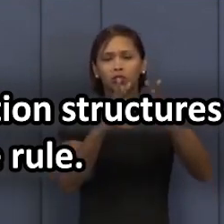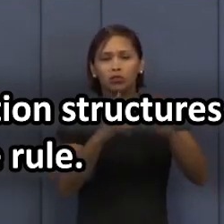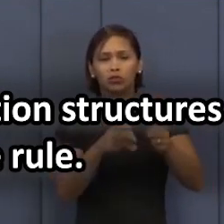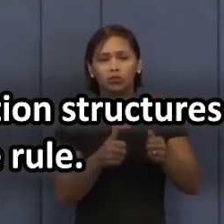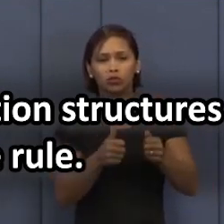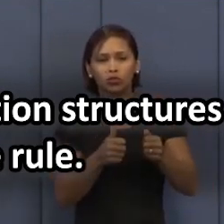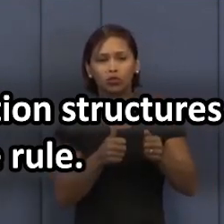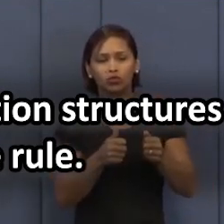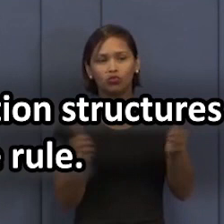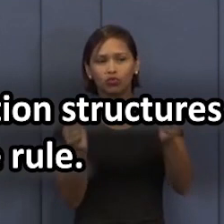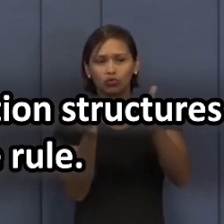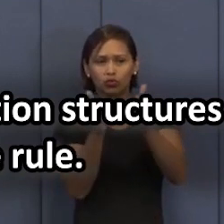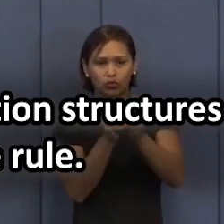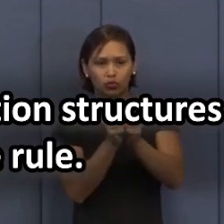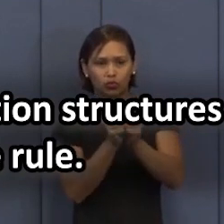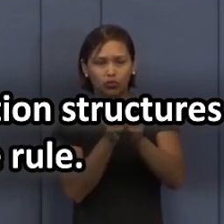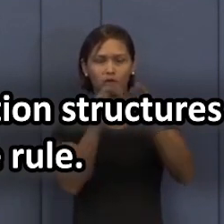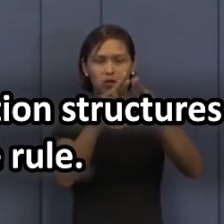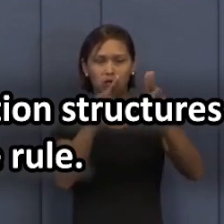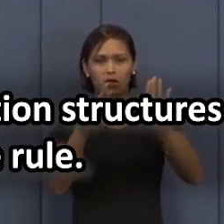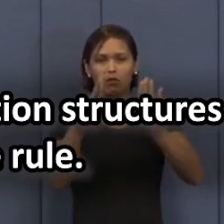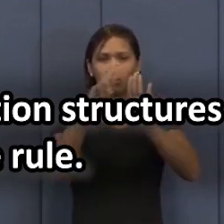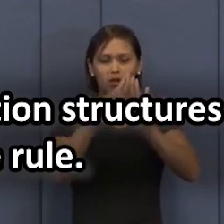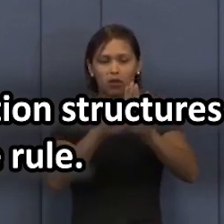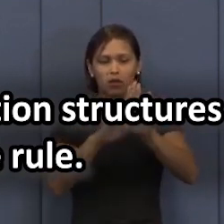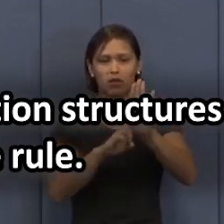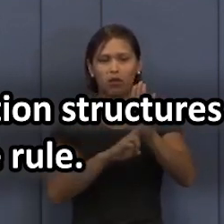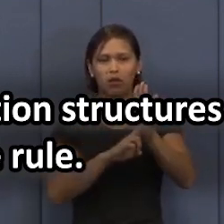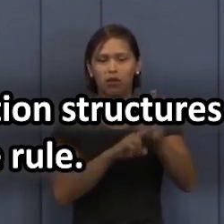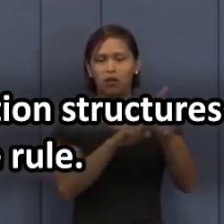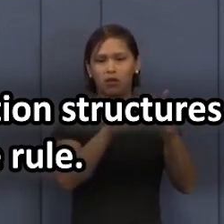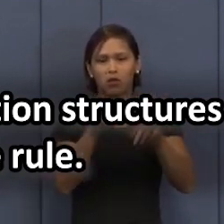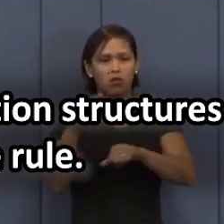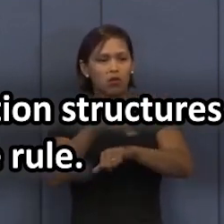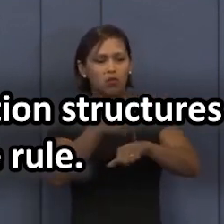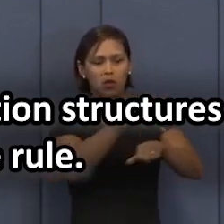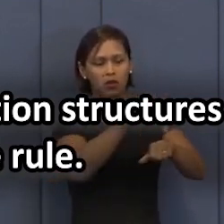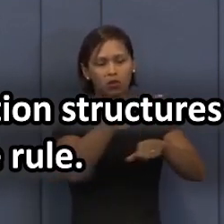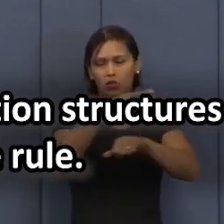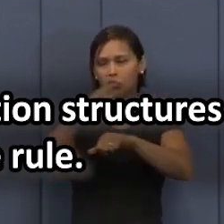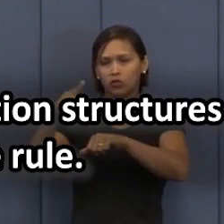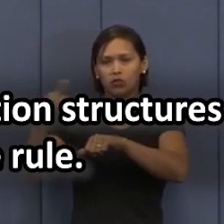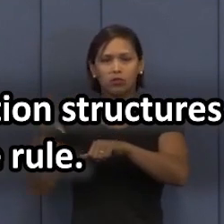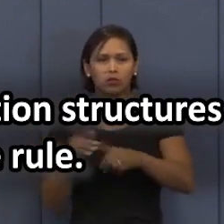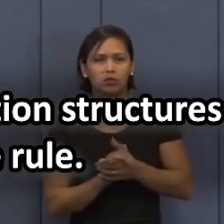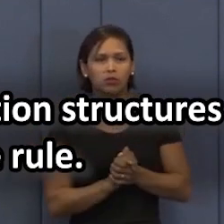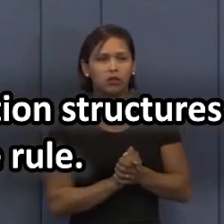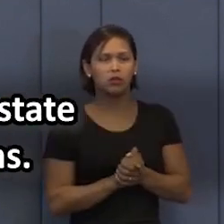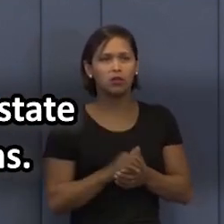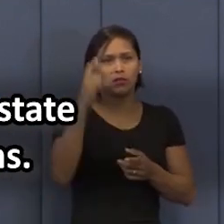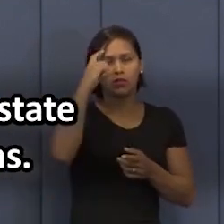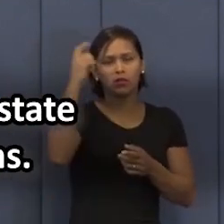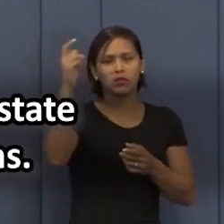para que todos, de maneira uniforme, sigam essa mesma regra. E você tem o conceito